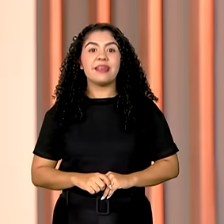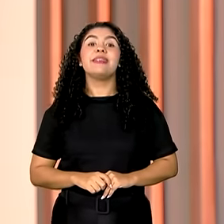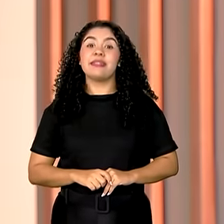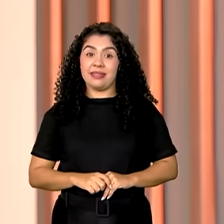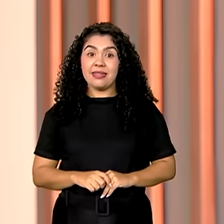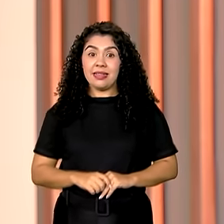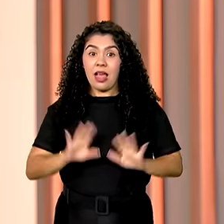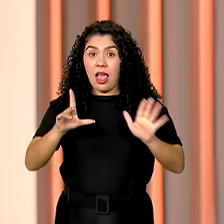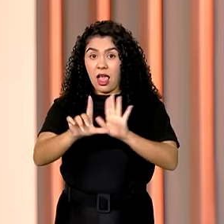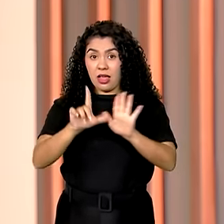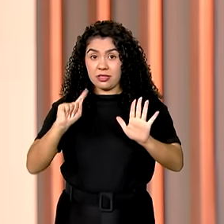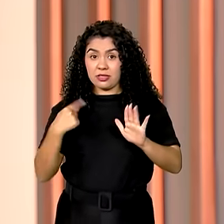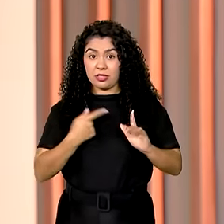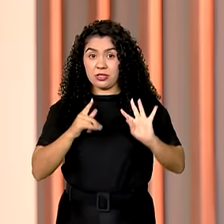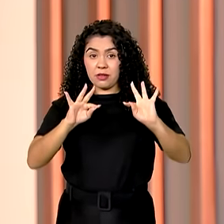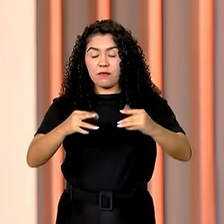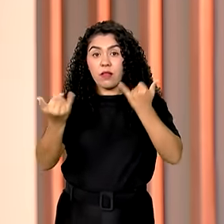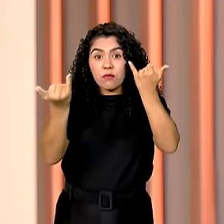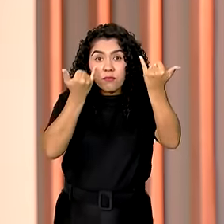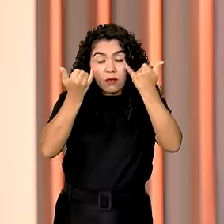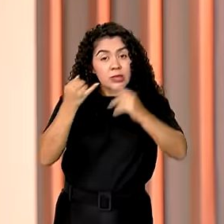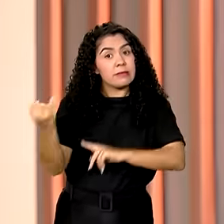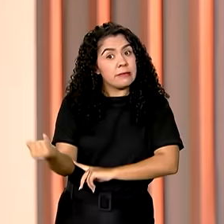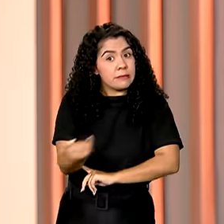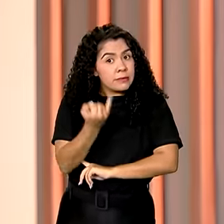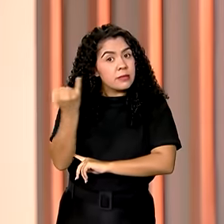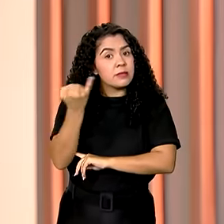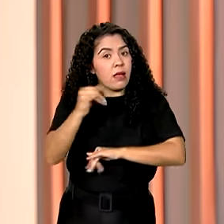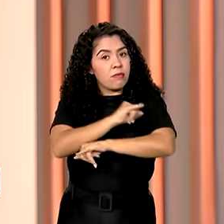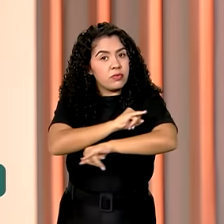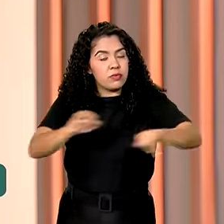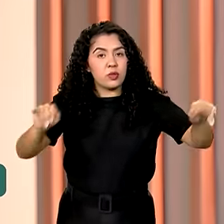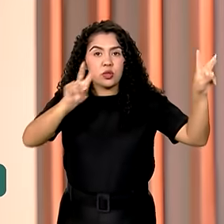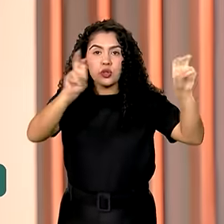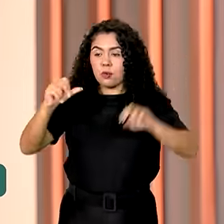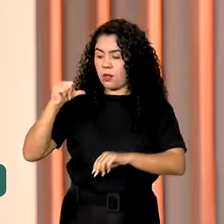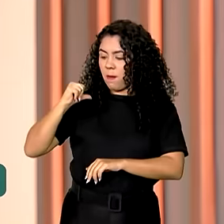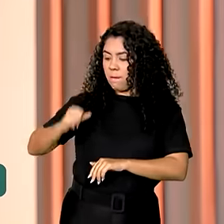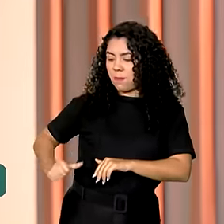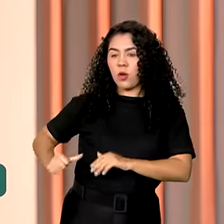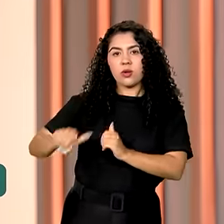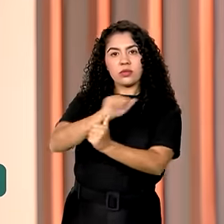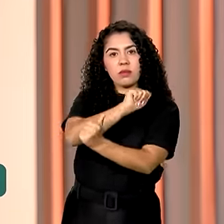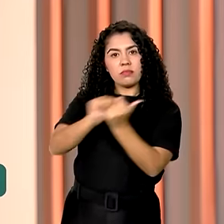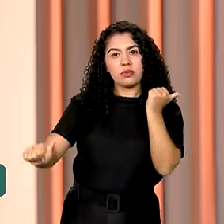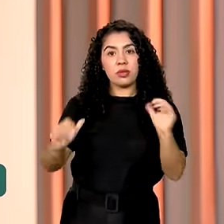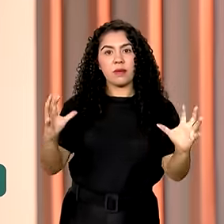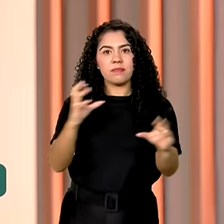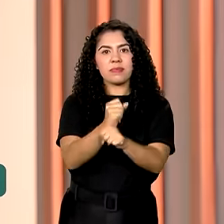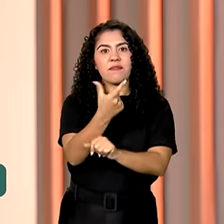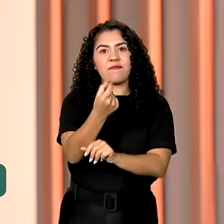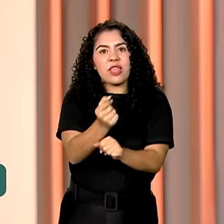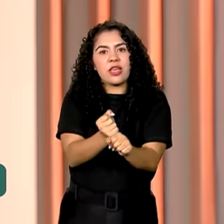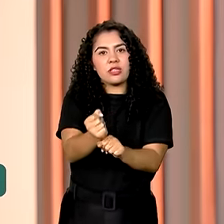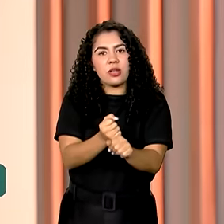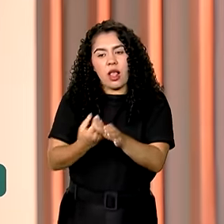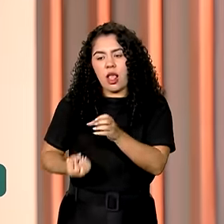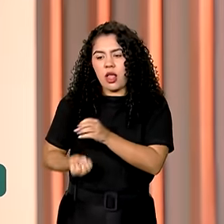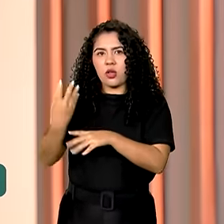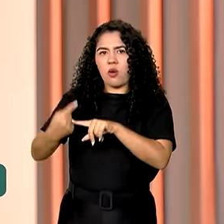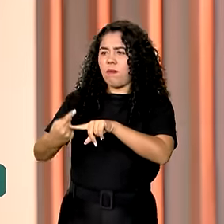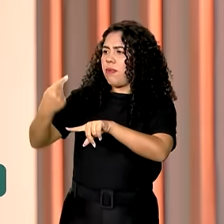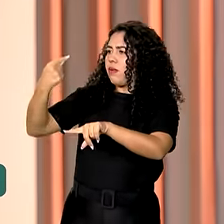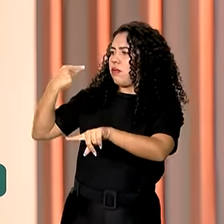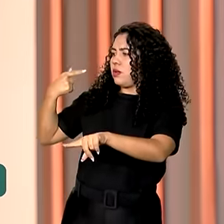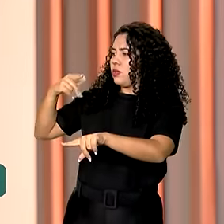E olha, antes de encerrar, uma informação importante. O Bolsa Atleta completa 20 anos. Criado em 2004 pelo